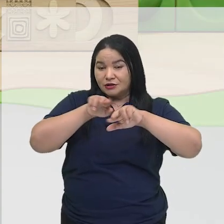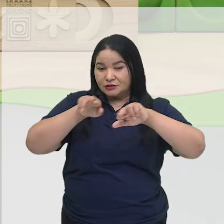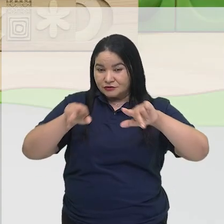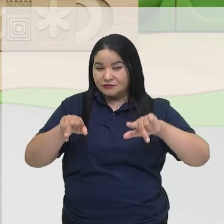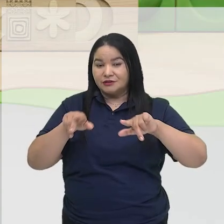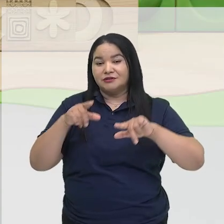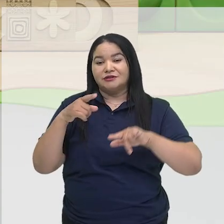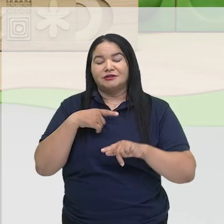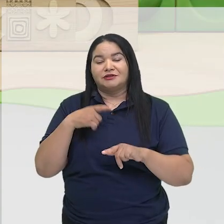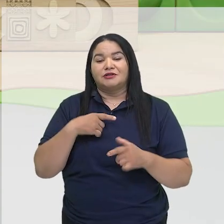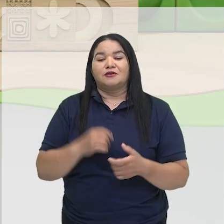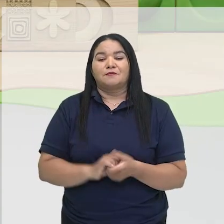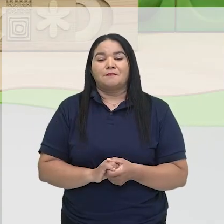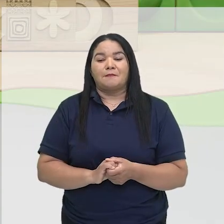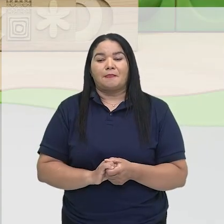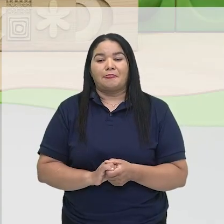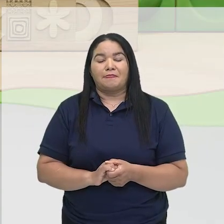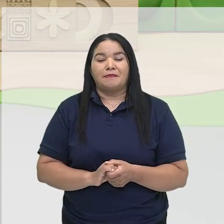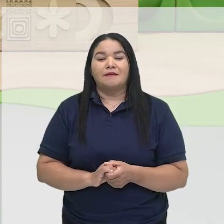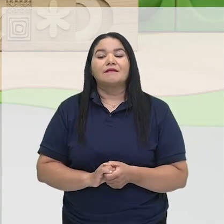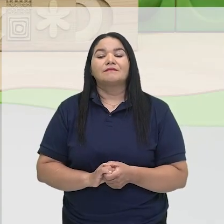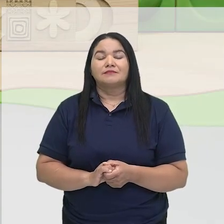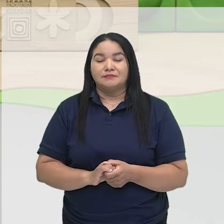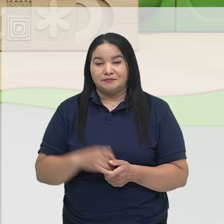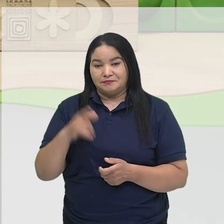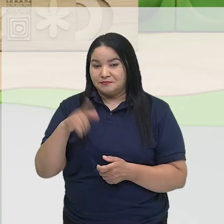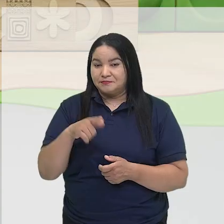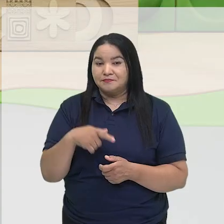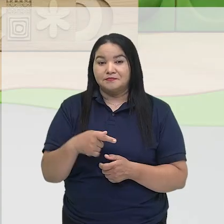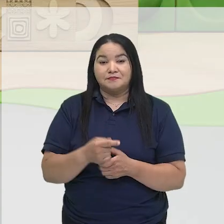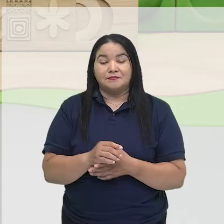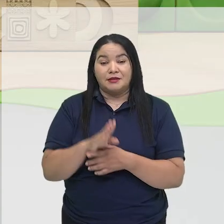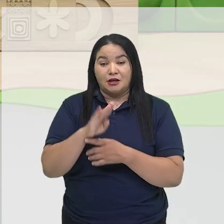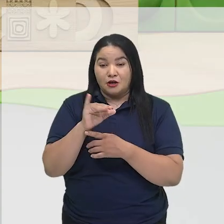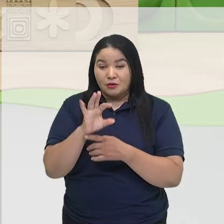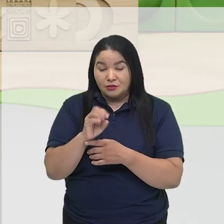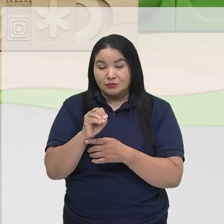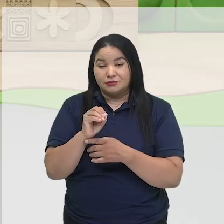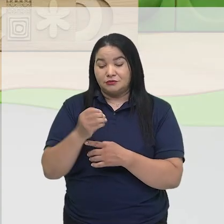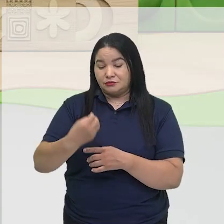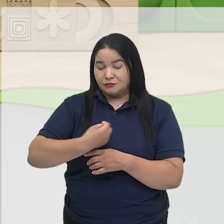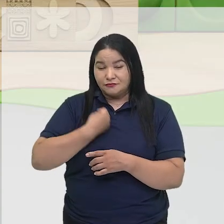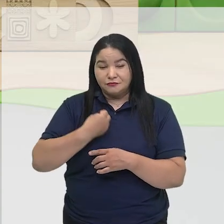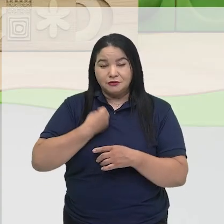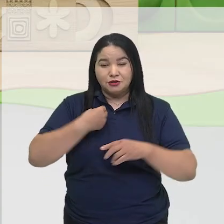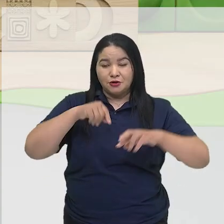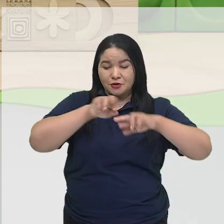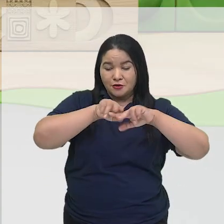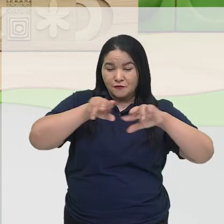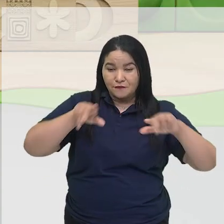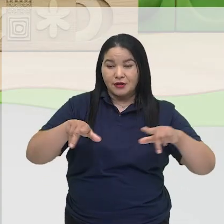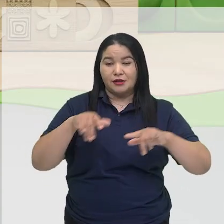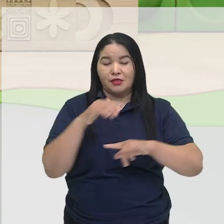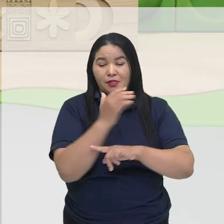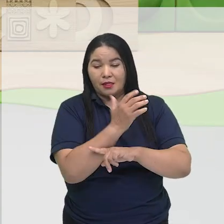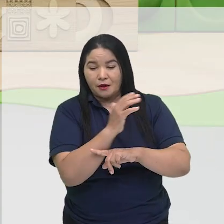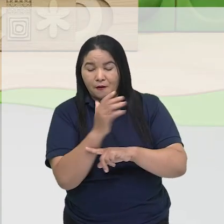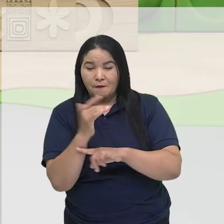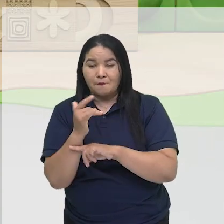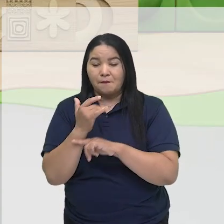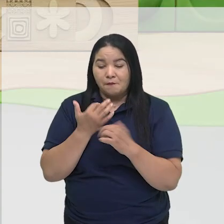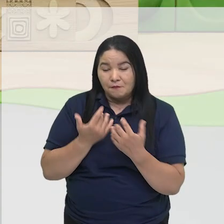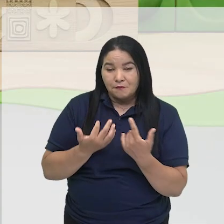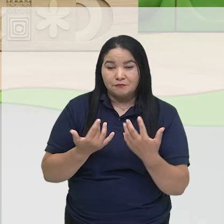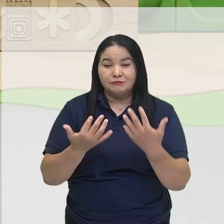quê? Grande diversidade, uma biodiversidade de plantas, de animais,